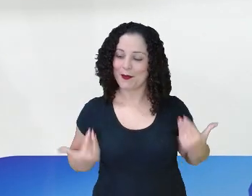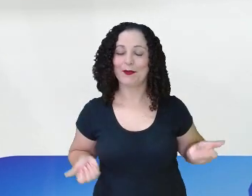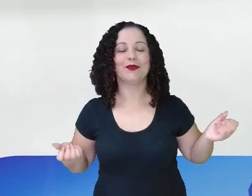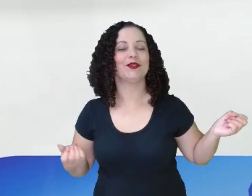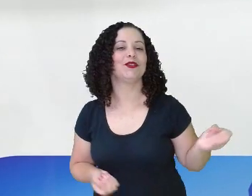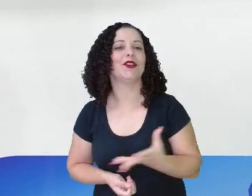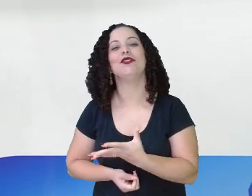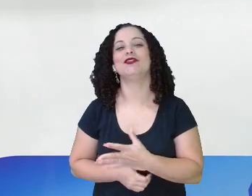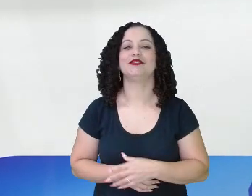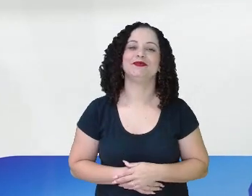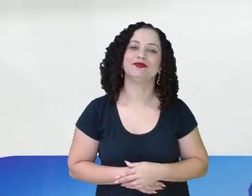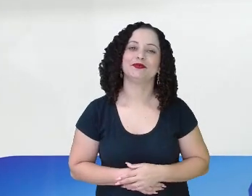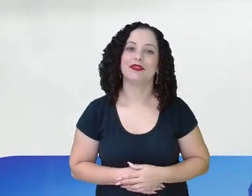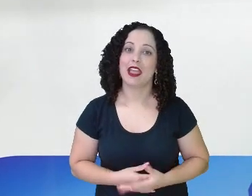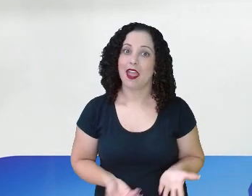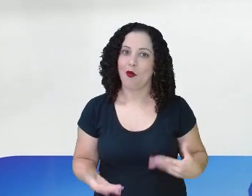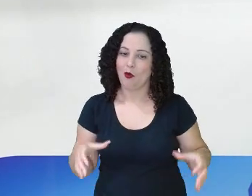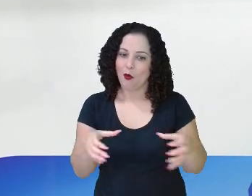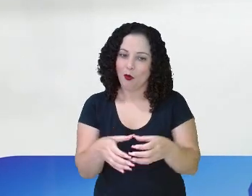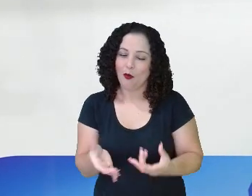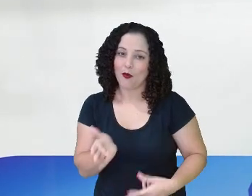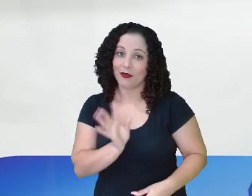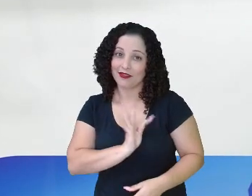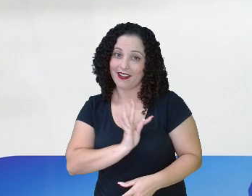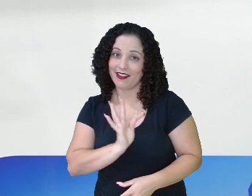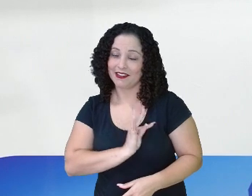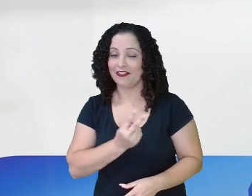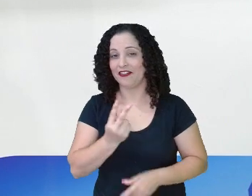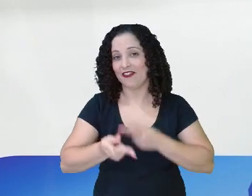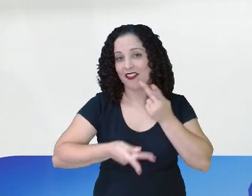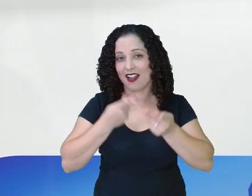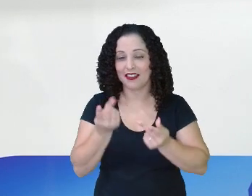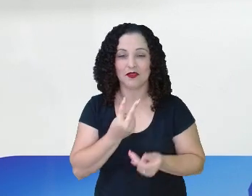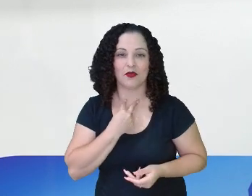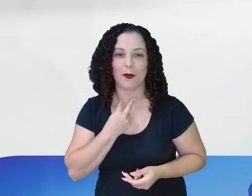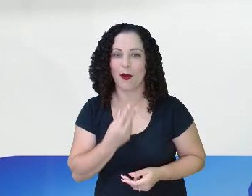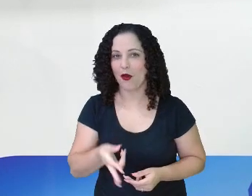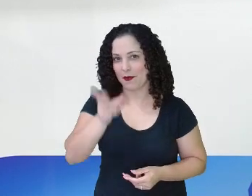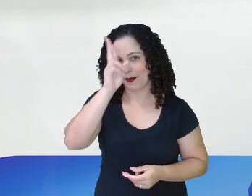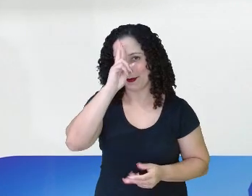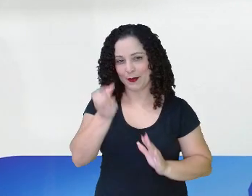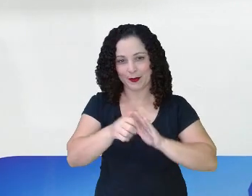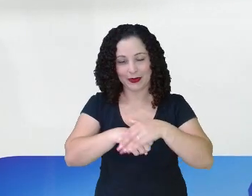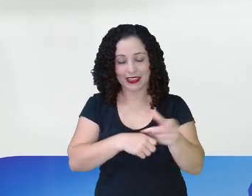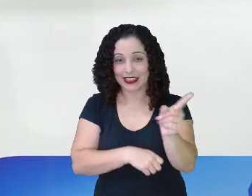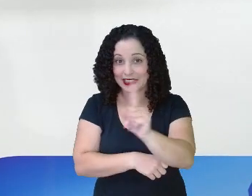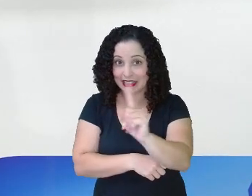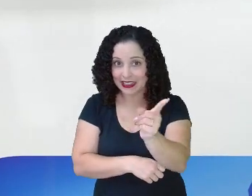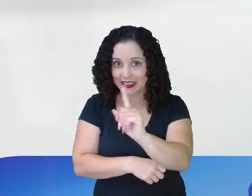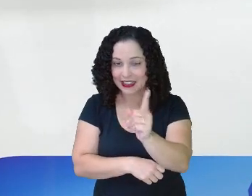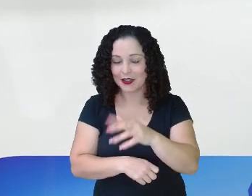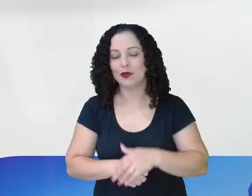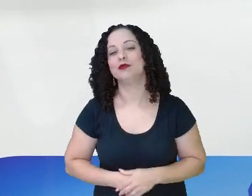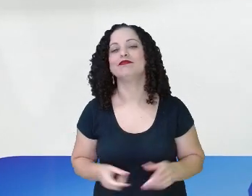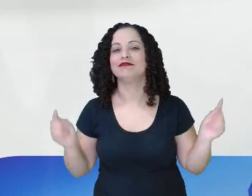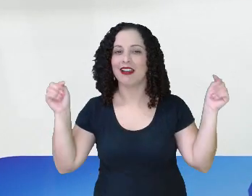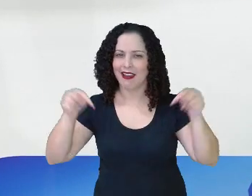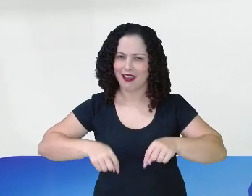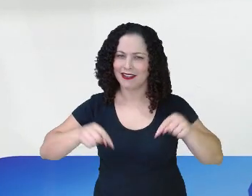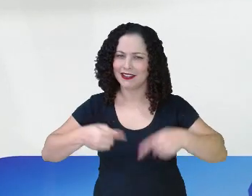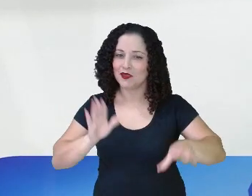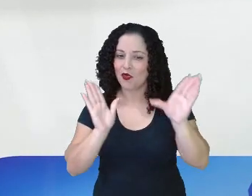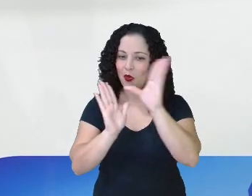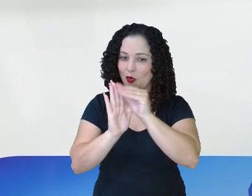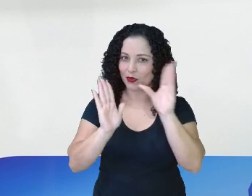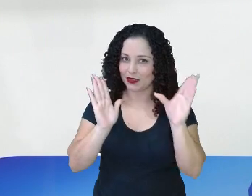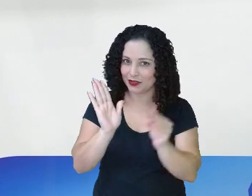imagem. Não, a produção disse que eu não vou poder ficar até meio-dia. Então, eu vou aproveitar aqui com o